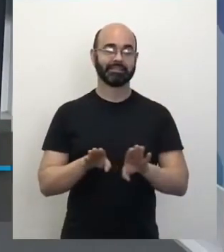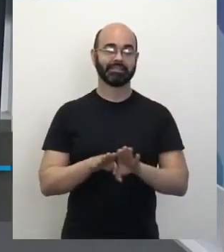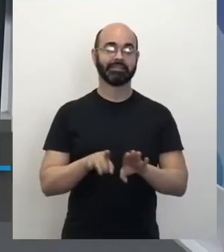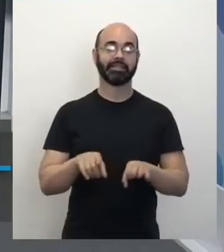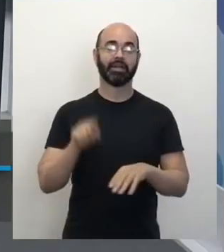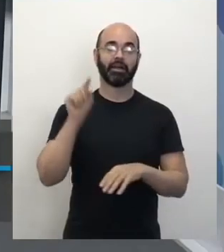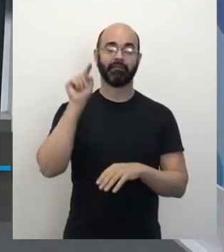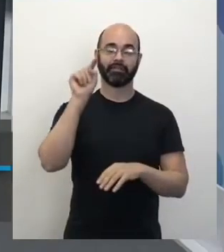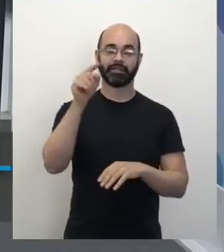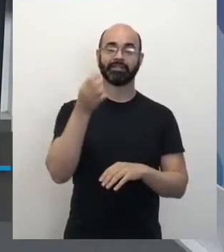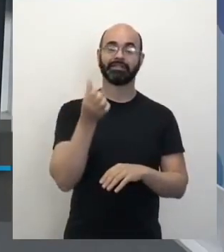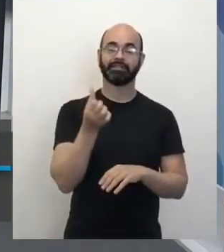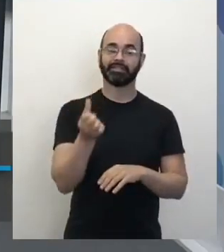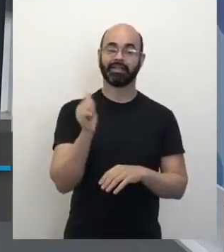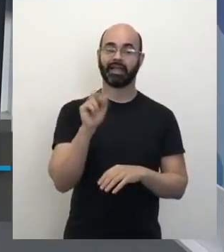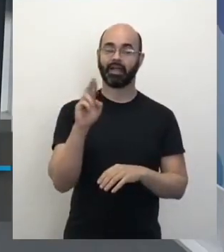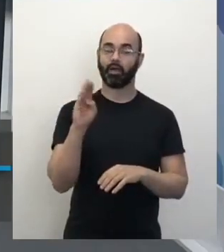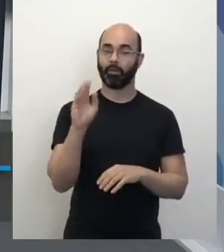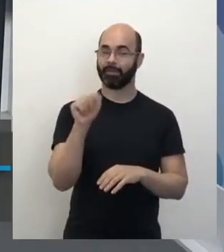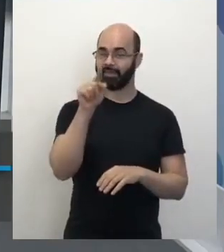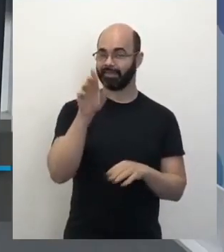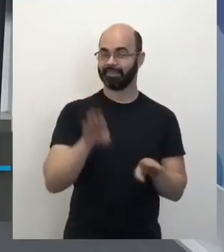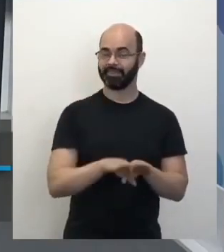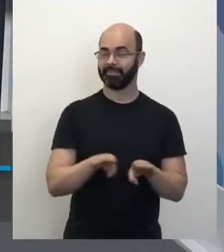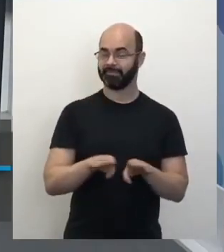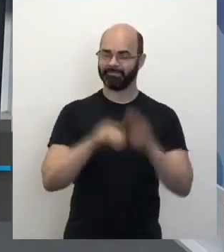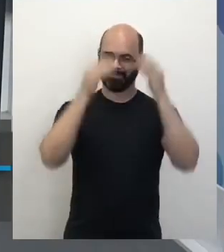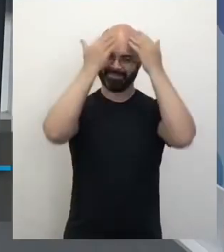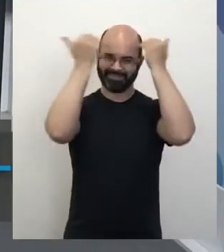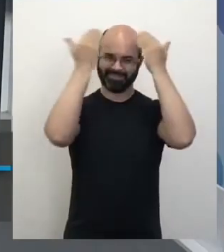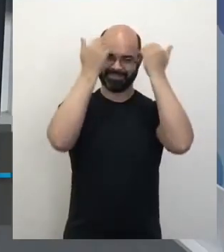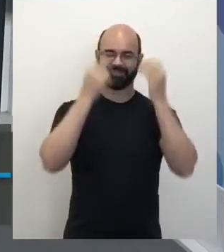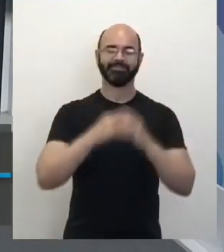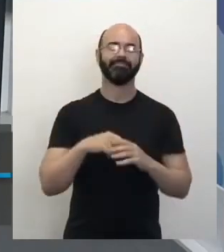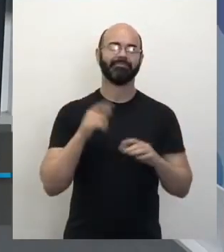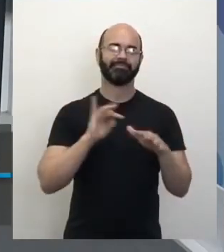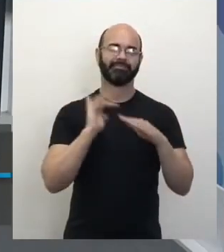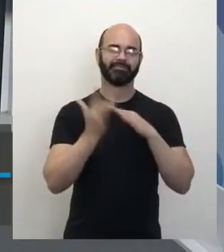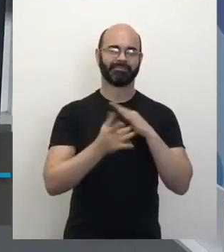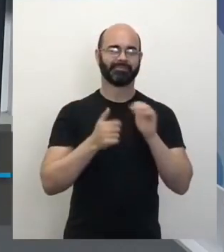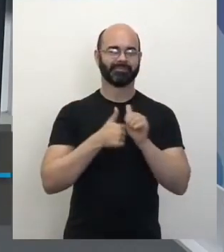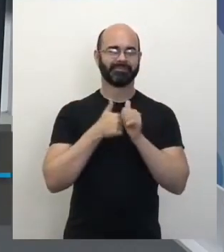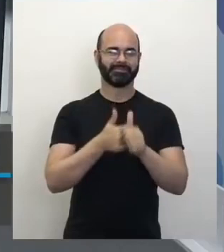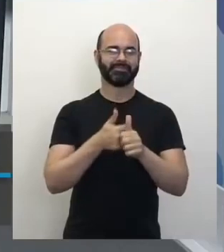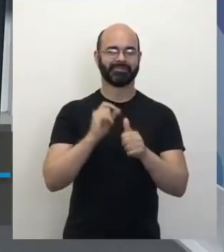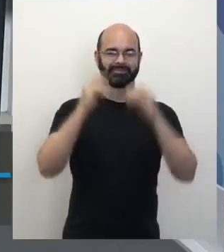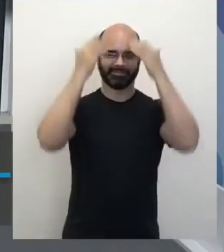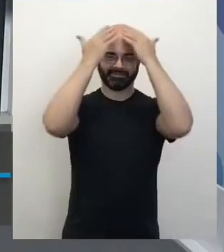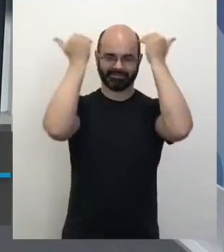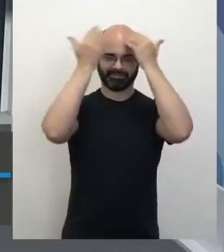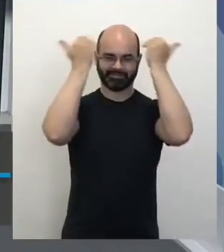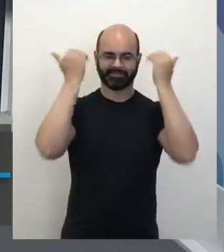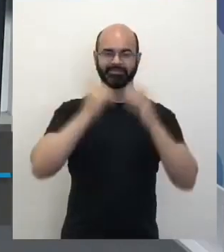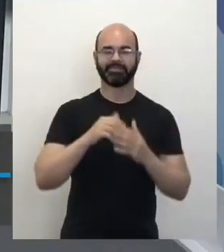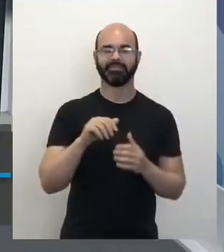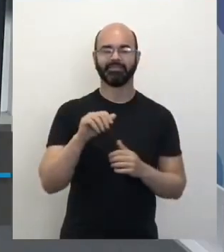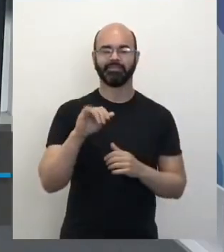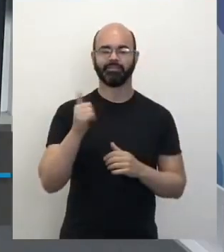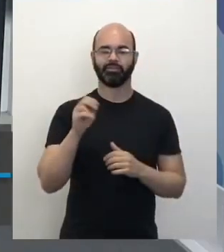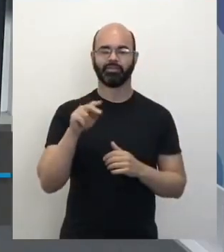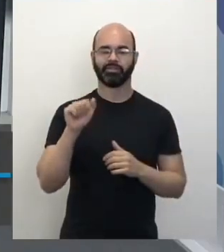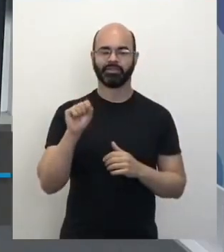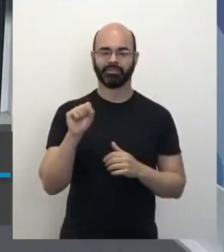6 arrobas, gente. Muito obrigado. Siga a gente nas redes sociais, né, Jonas? Isso mesmo. Jonas Almeida 89